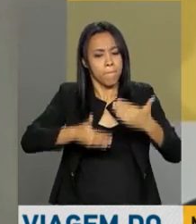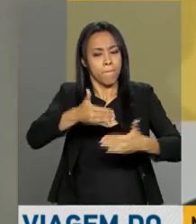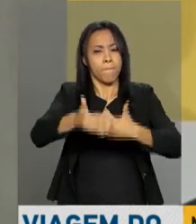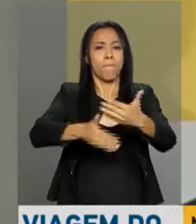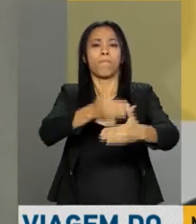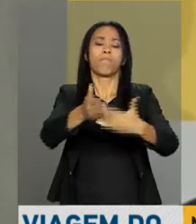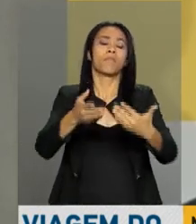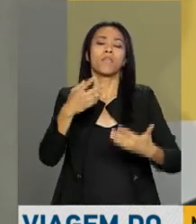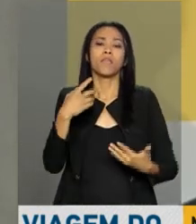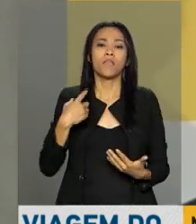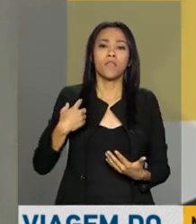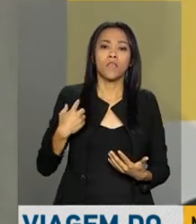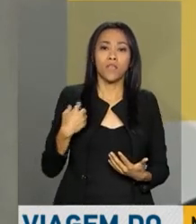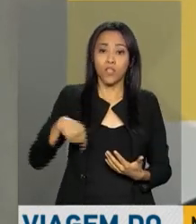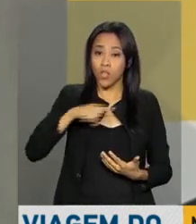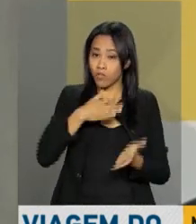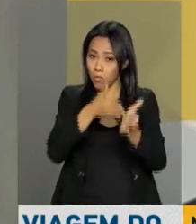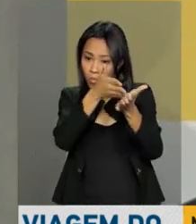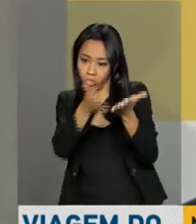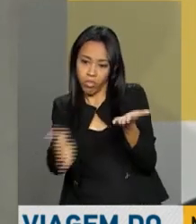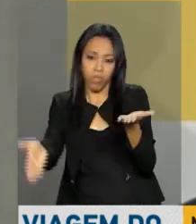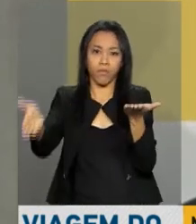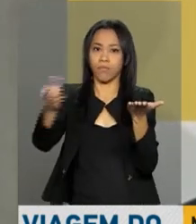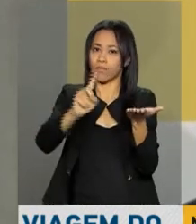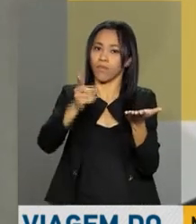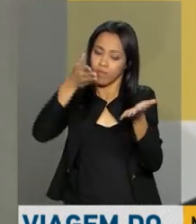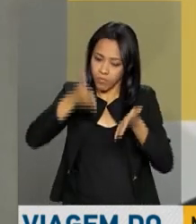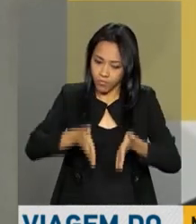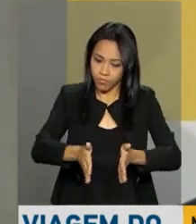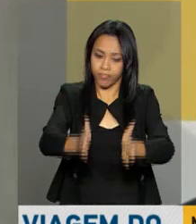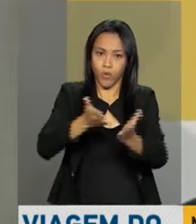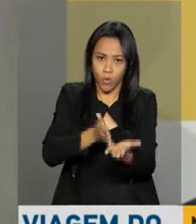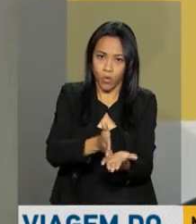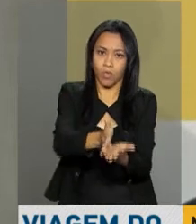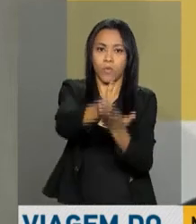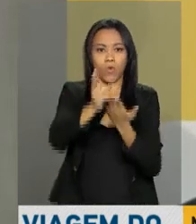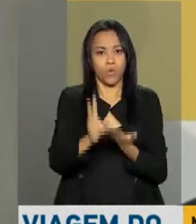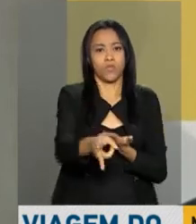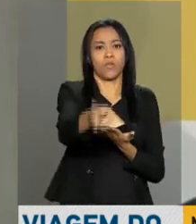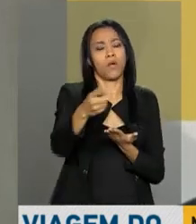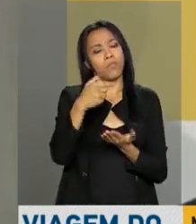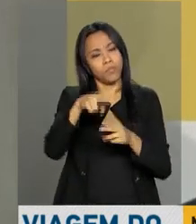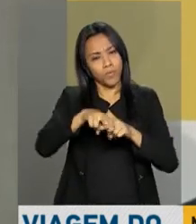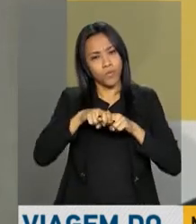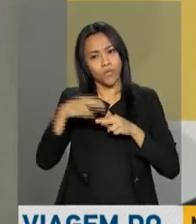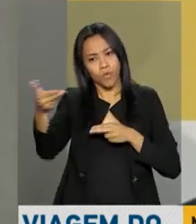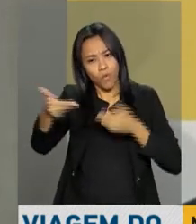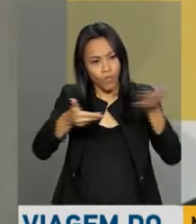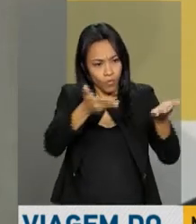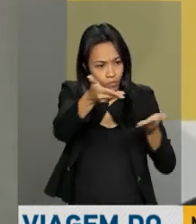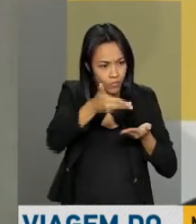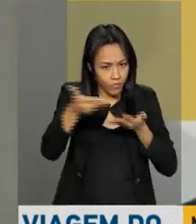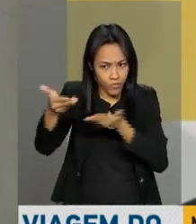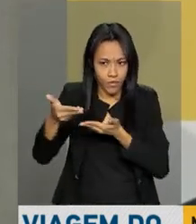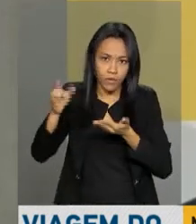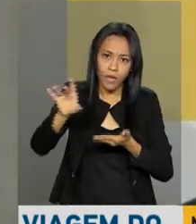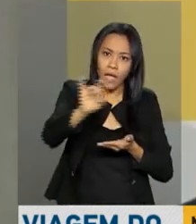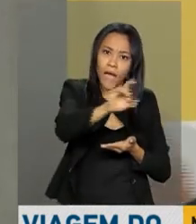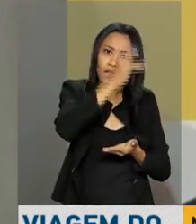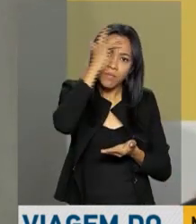nos desviaremos portanto convido cada uma das senhoras cada um dos senhores a